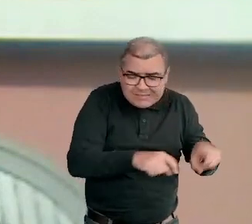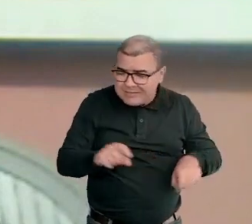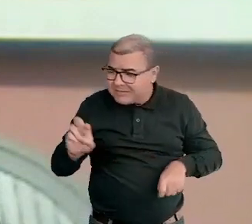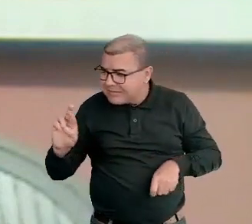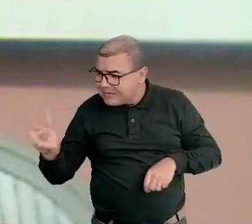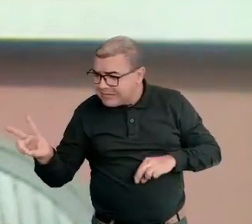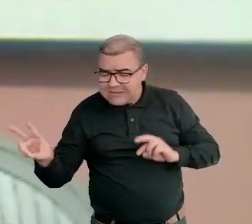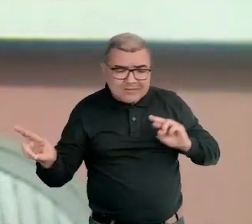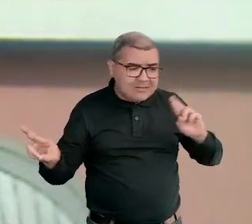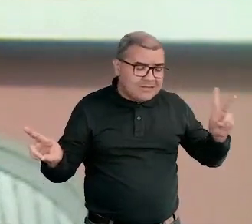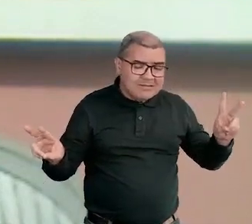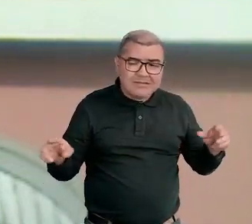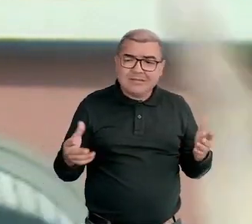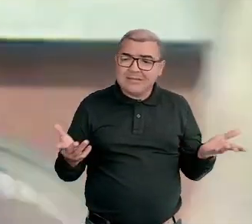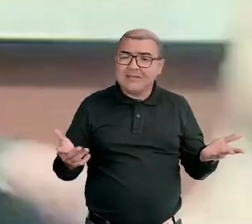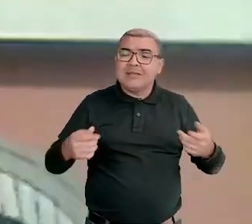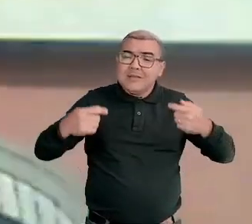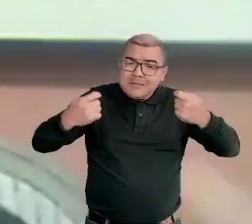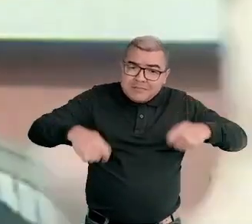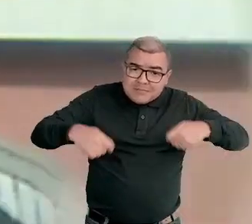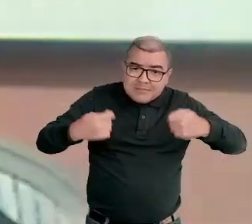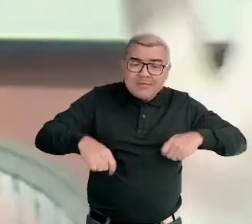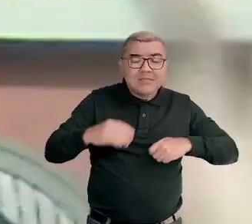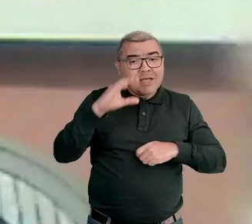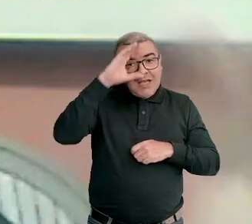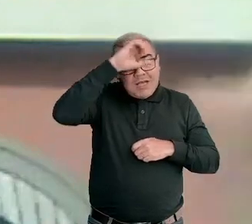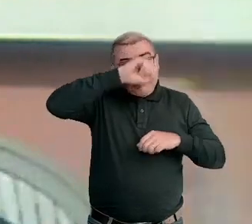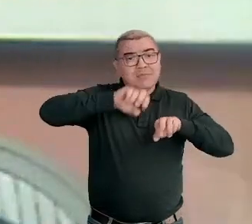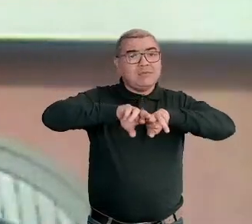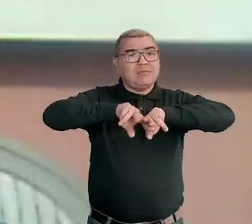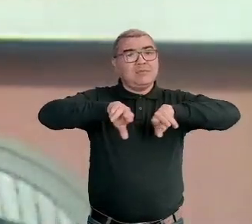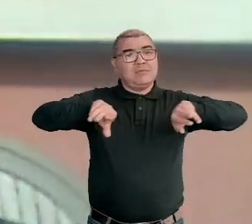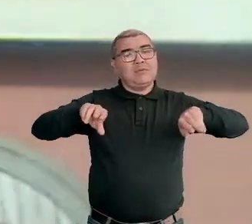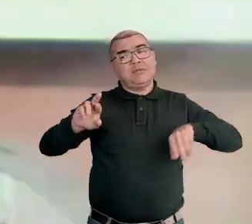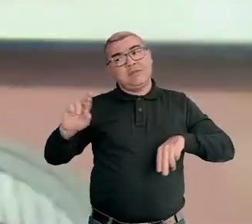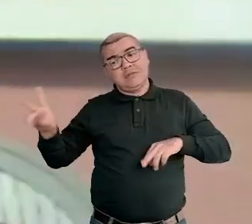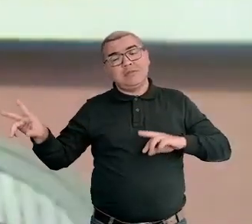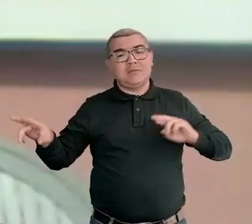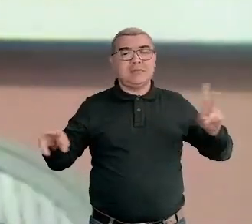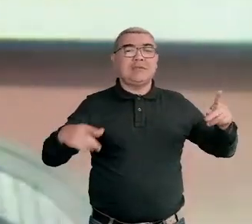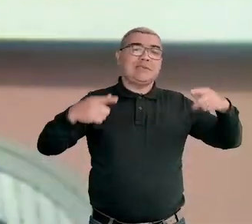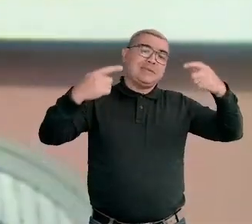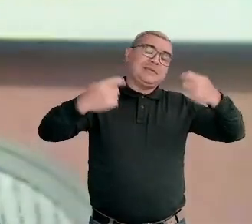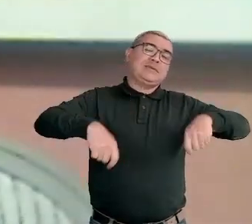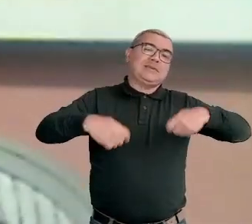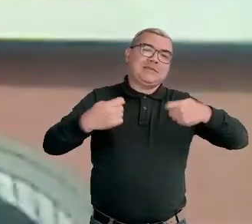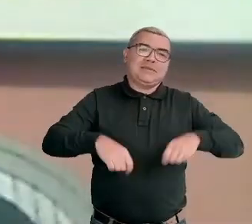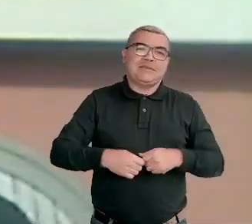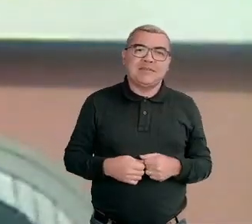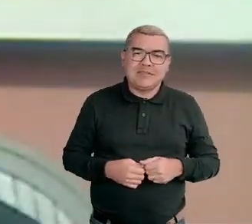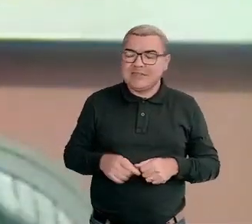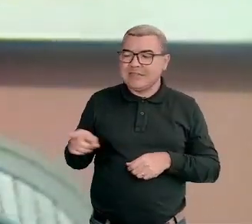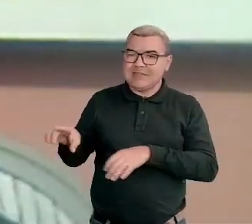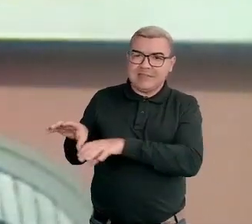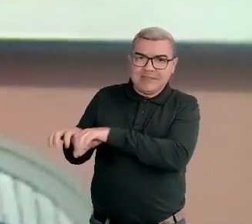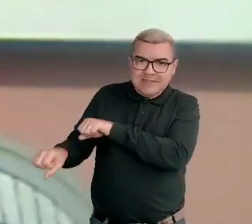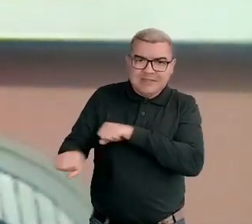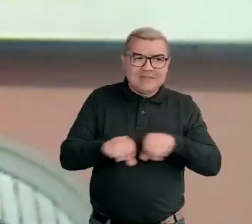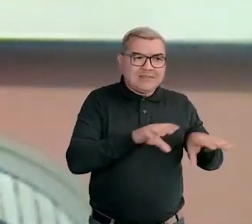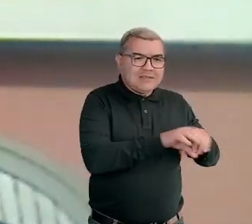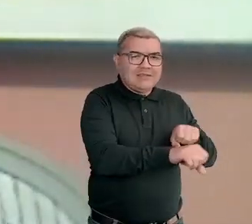ele não tem sequer uma UTI para trabalhar. Então, ele precisa, são competências diferentes. Até a própria formação